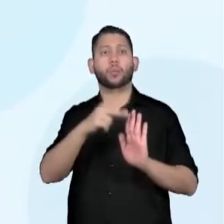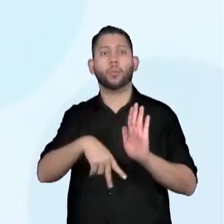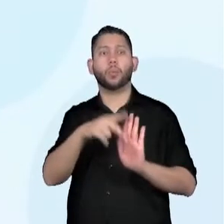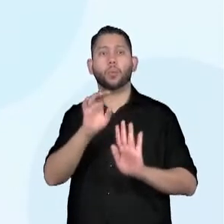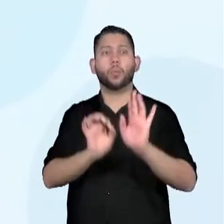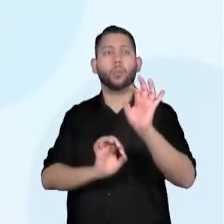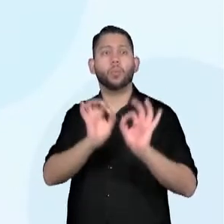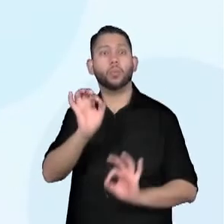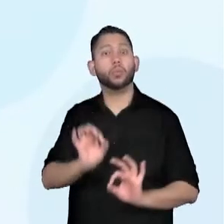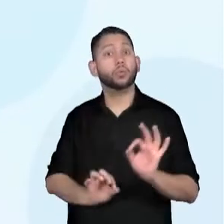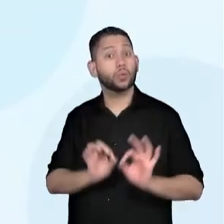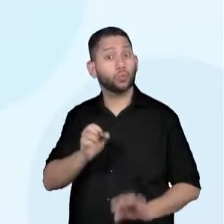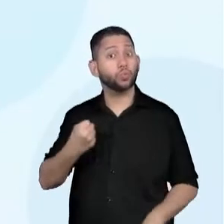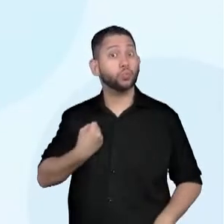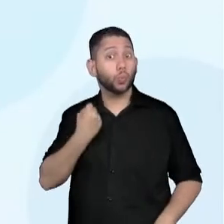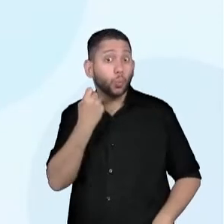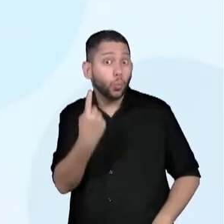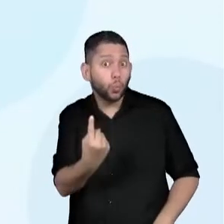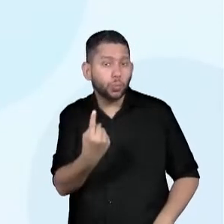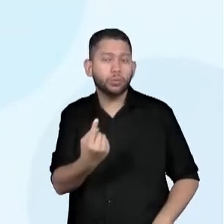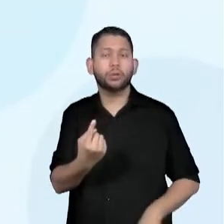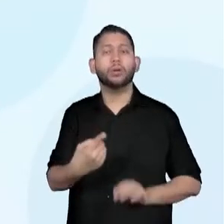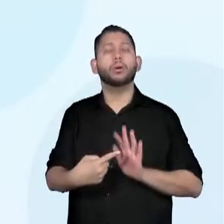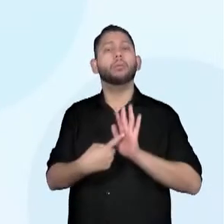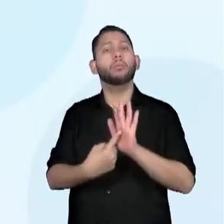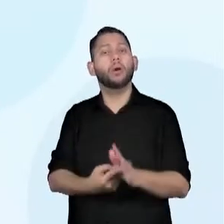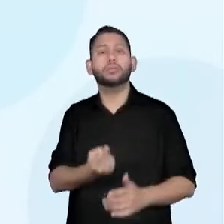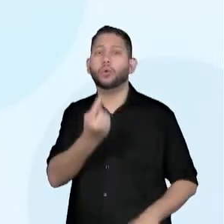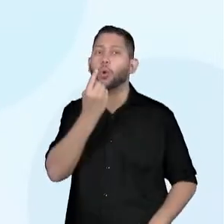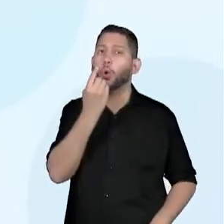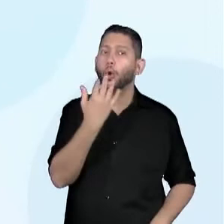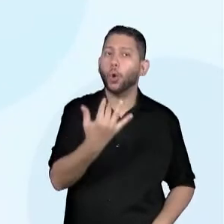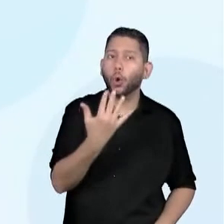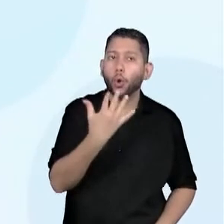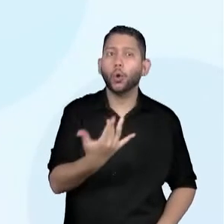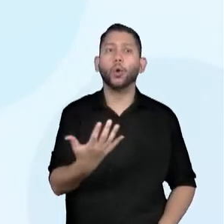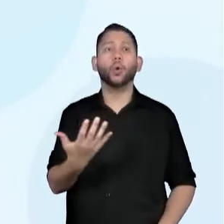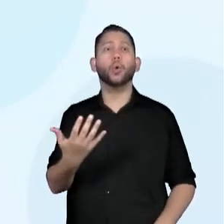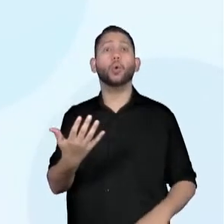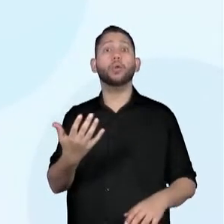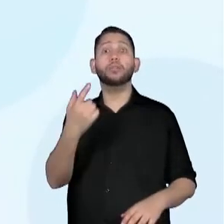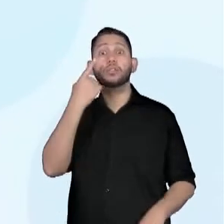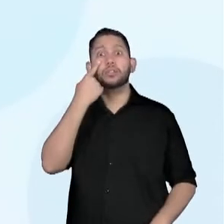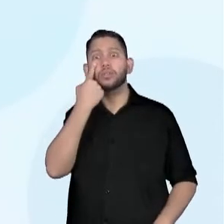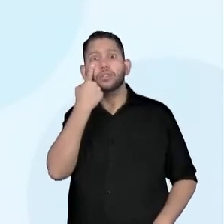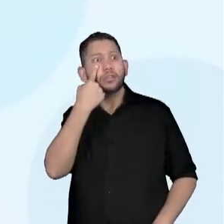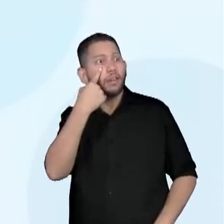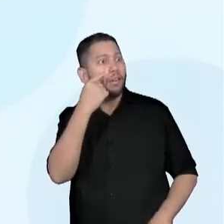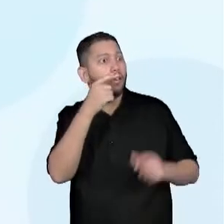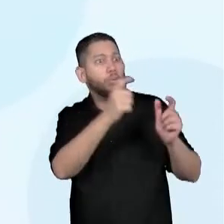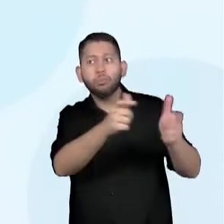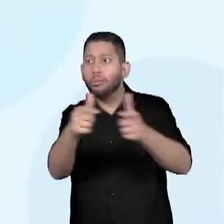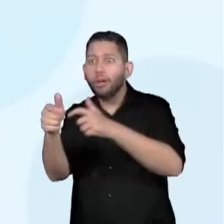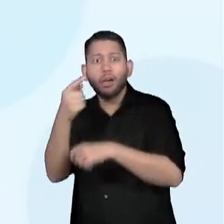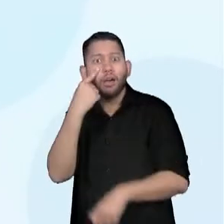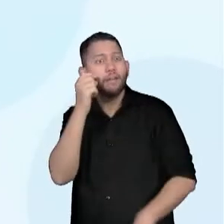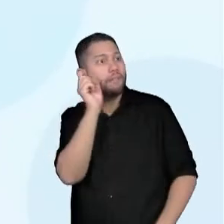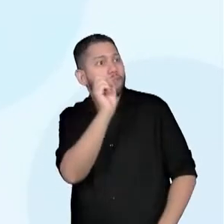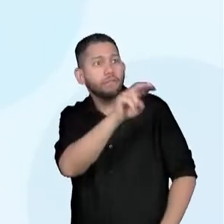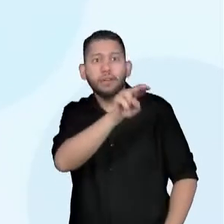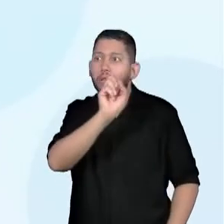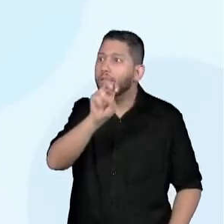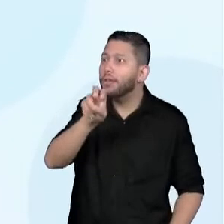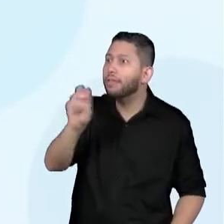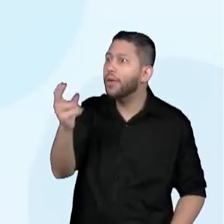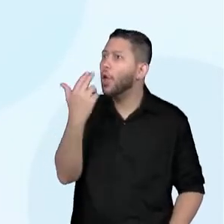nosso projeto 1, vai ser sobre Colors are everywhere. As cores estão em todo lugar. Então